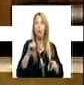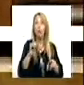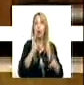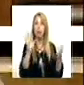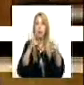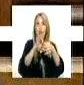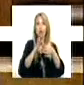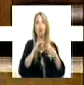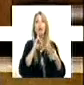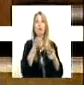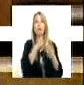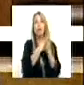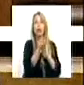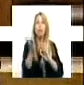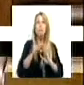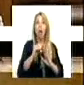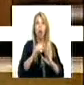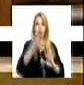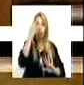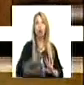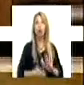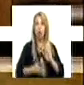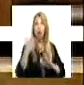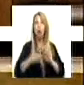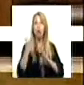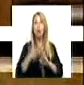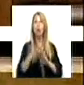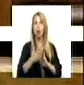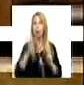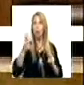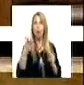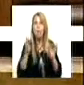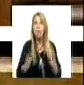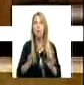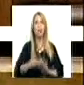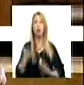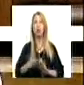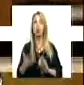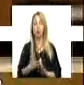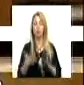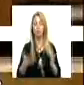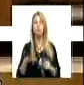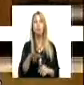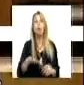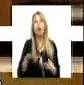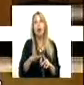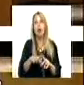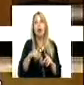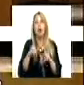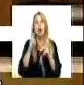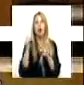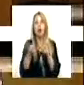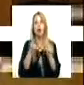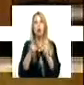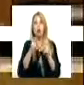e muito emergentes que o país precisa como de pão para a boca. No âmbito da discussão na especialidade deste Orçamento